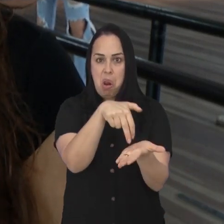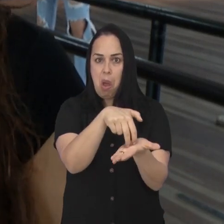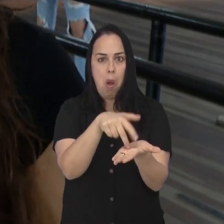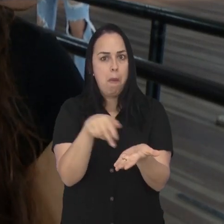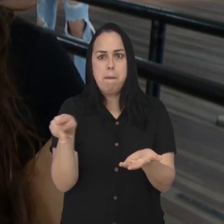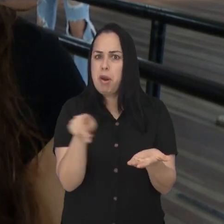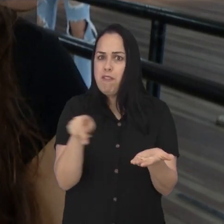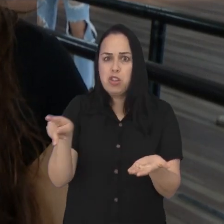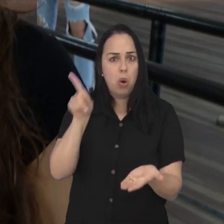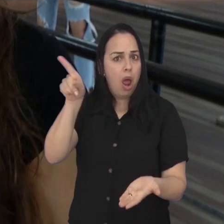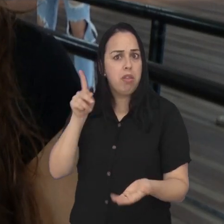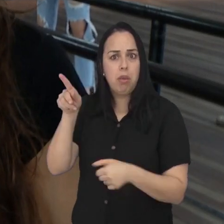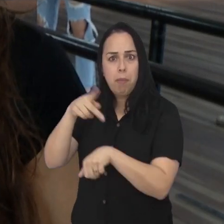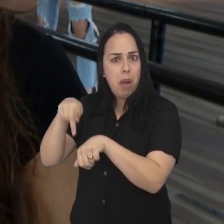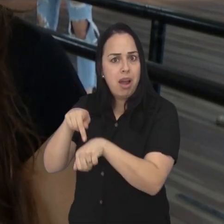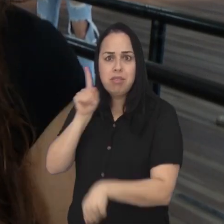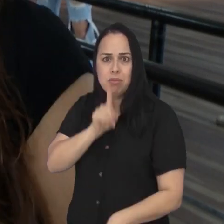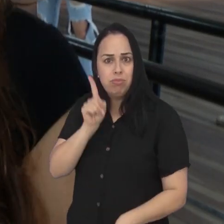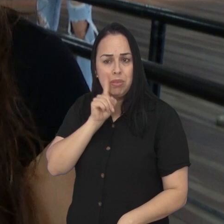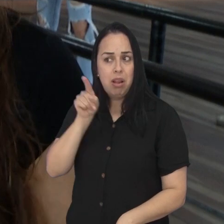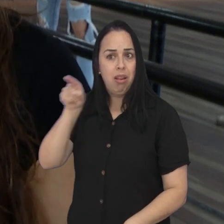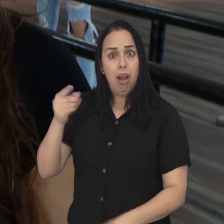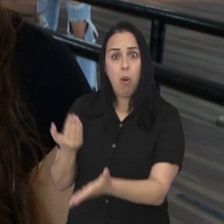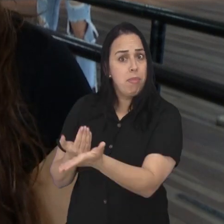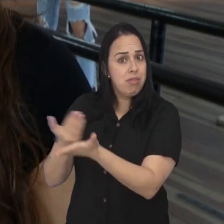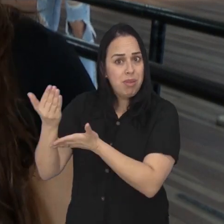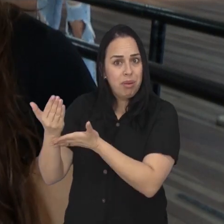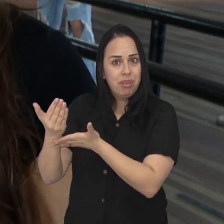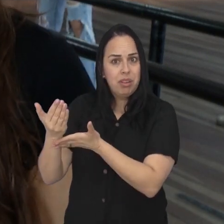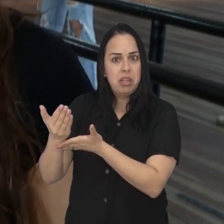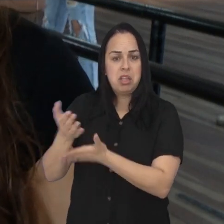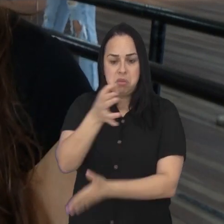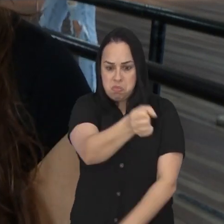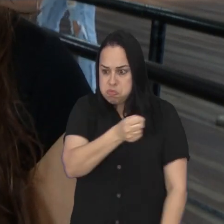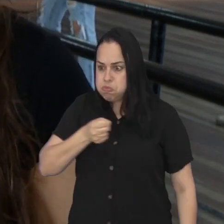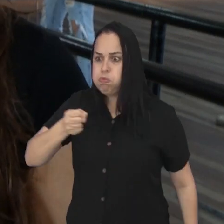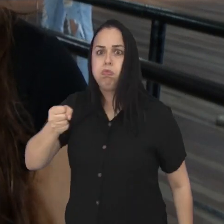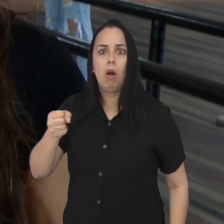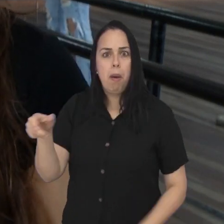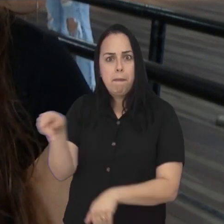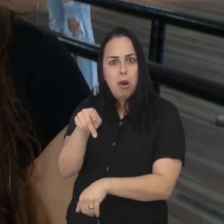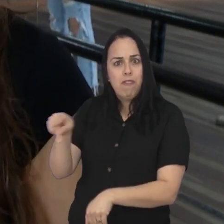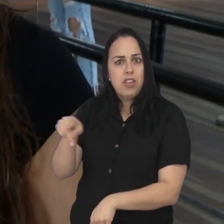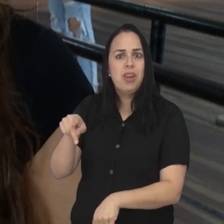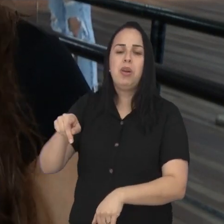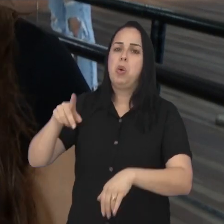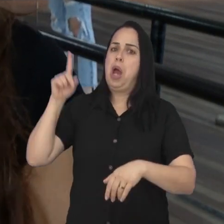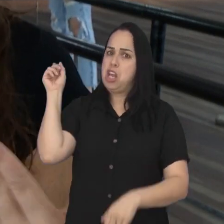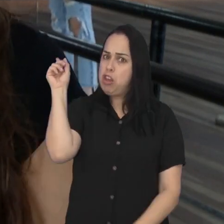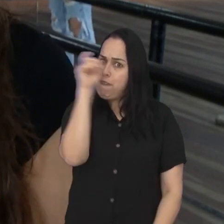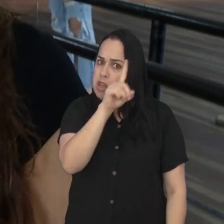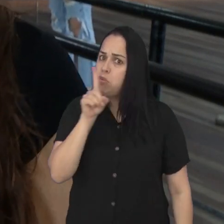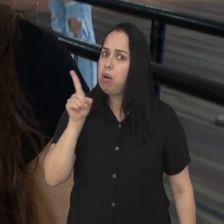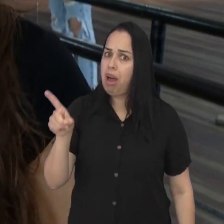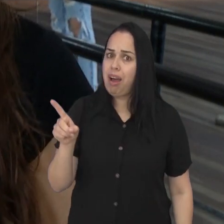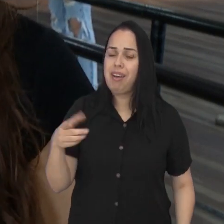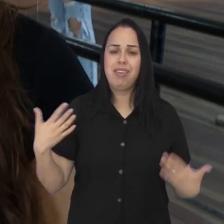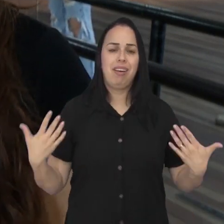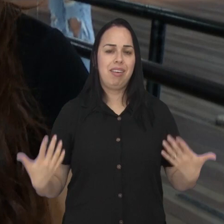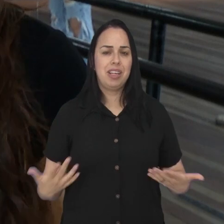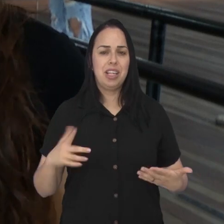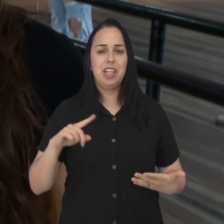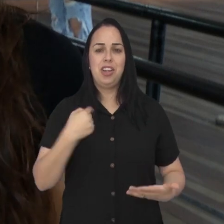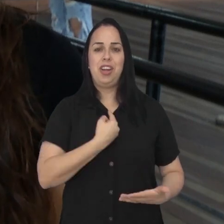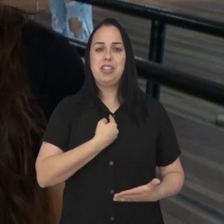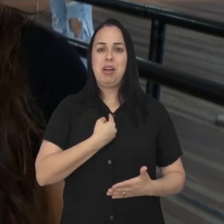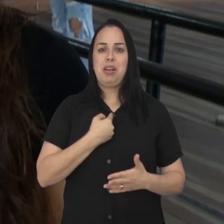um grande professor nos Estados Unidos, que é o berço do sapateado, e entrar no mercado como um grande professor é difícil lá. E aqui